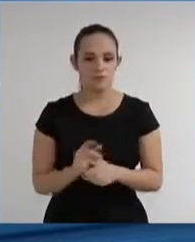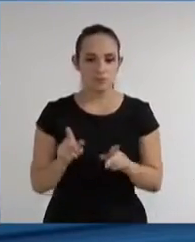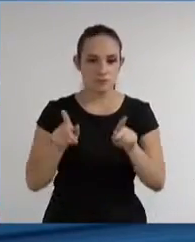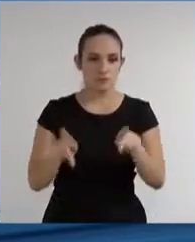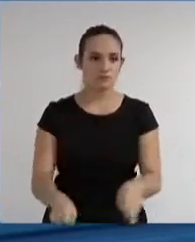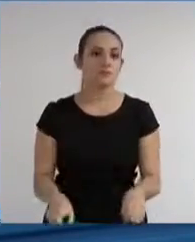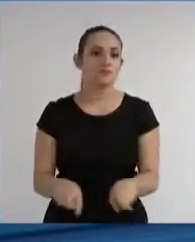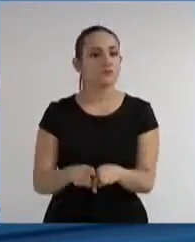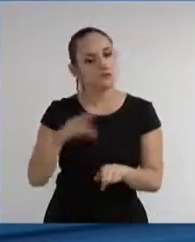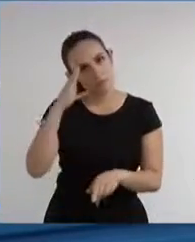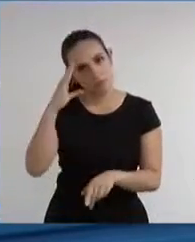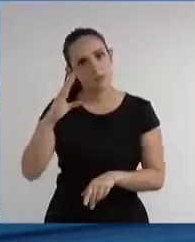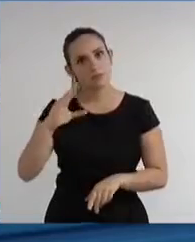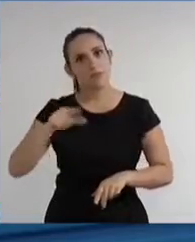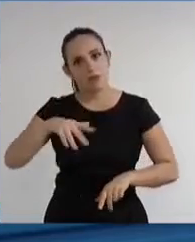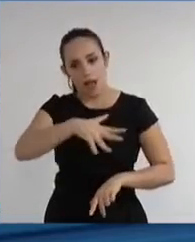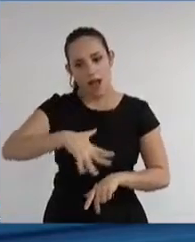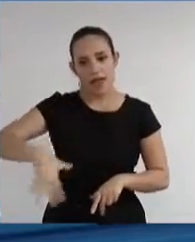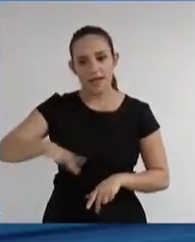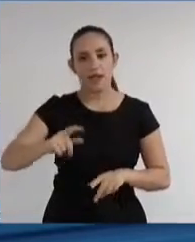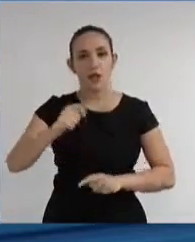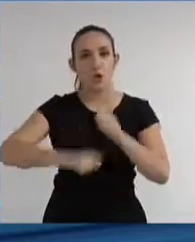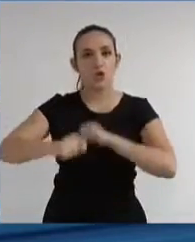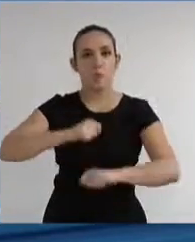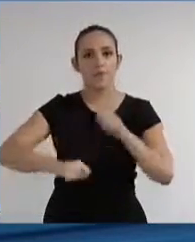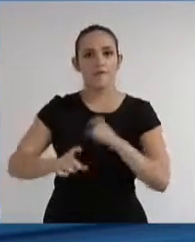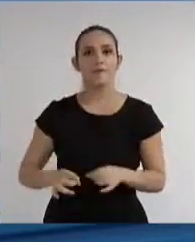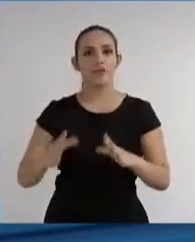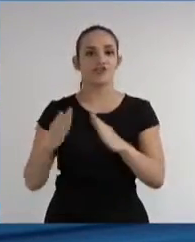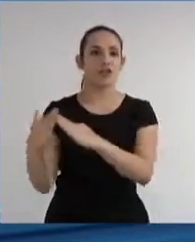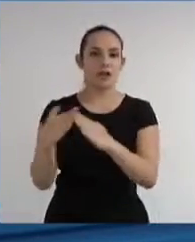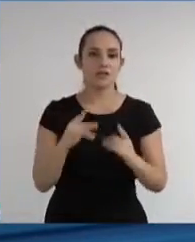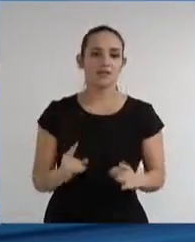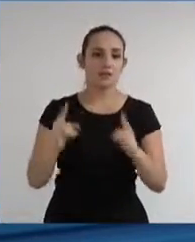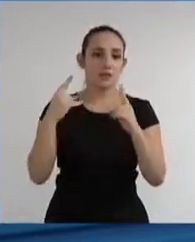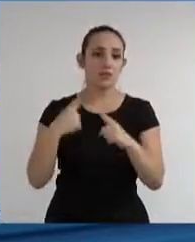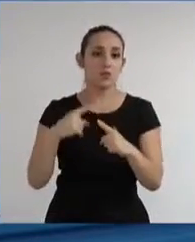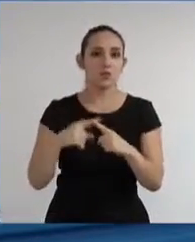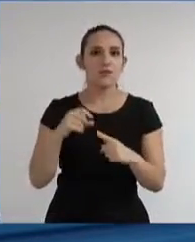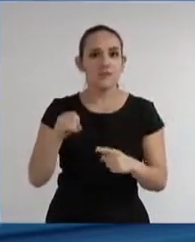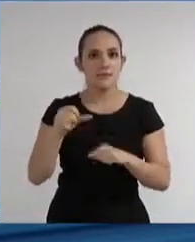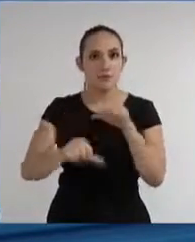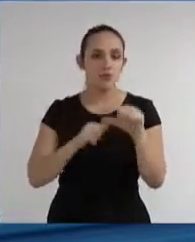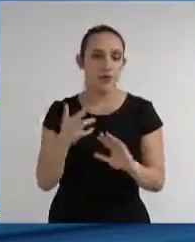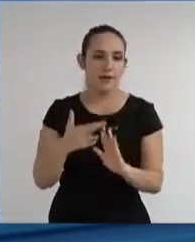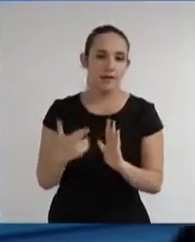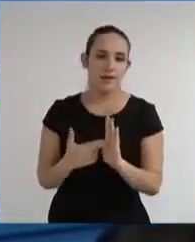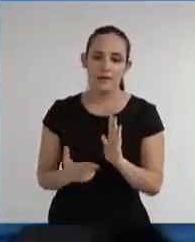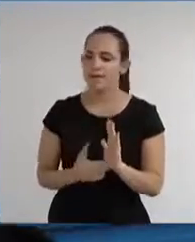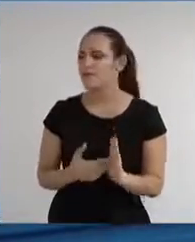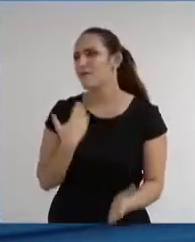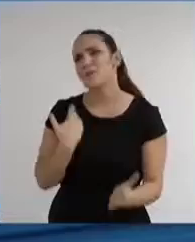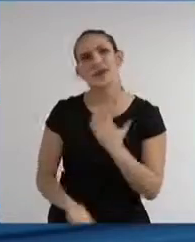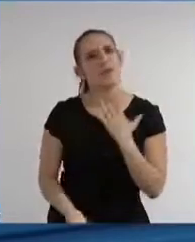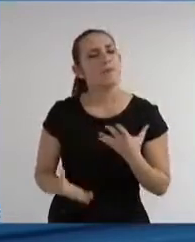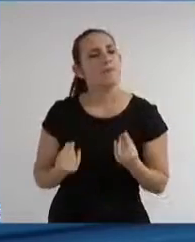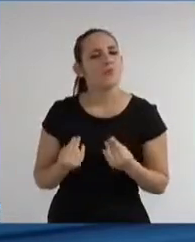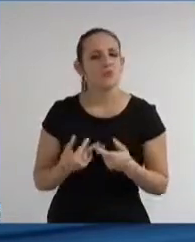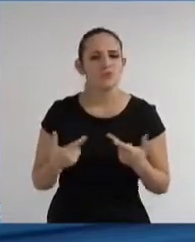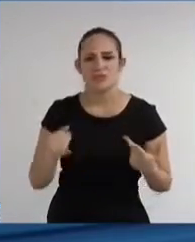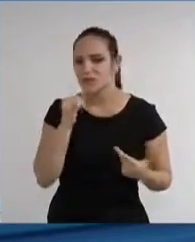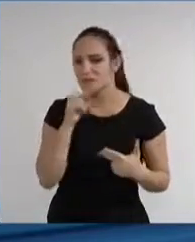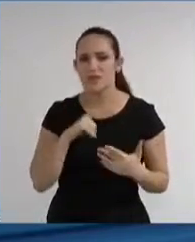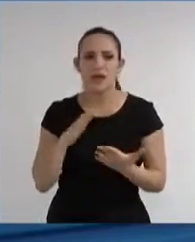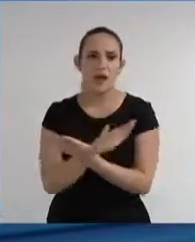população, principalmente o setor imobiliário, né, que ia haver uma queda muito grande e até algumas empresas grandes que nós